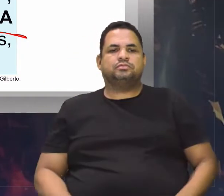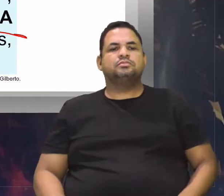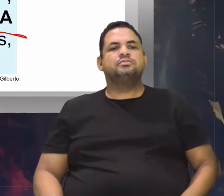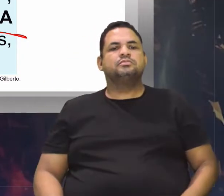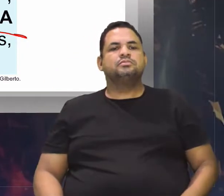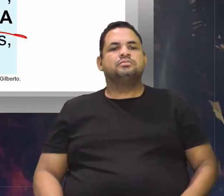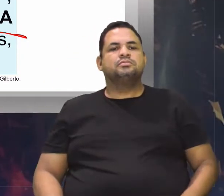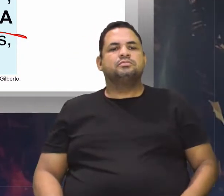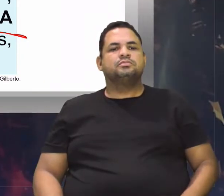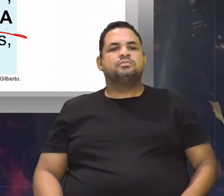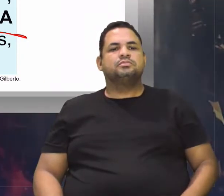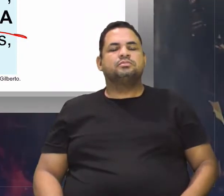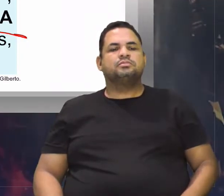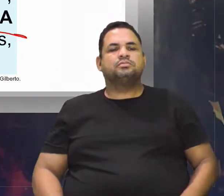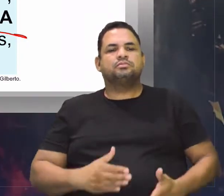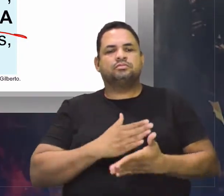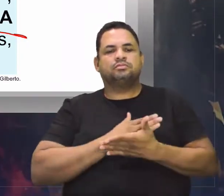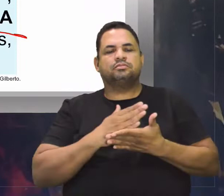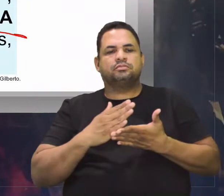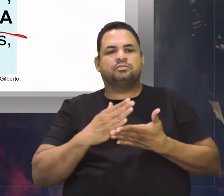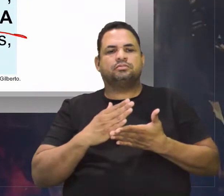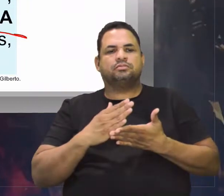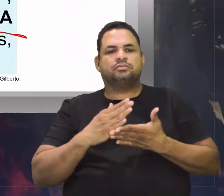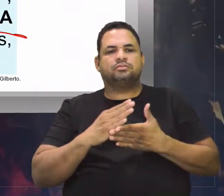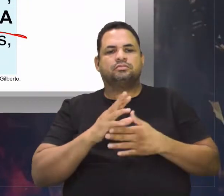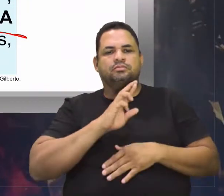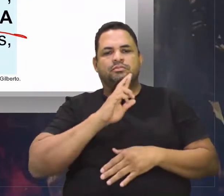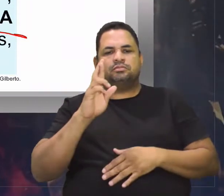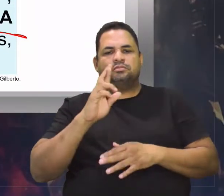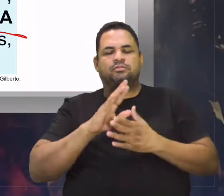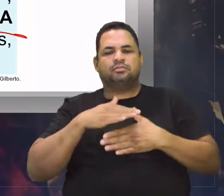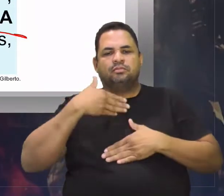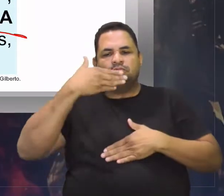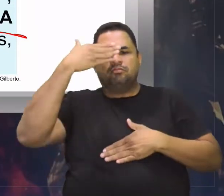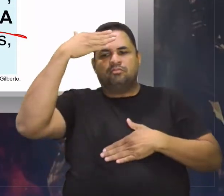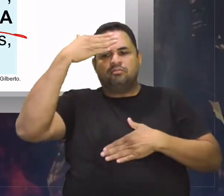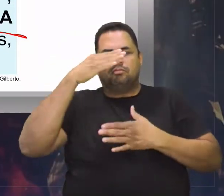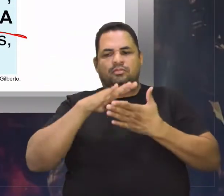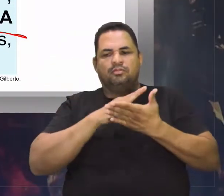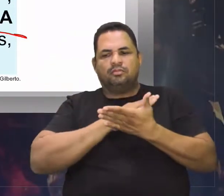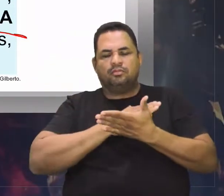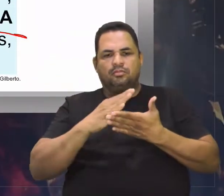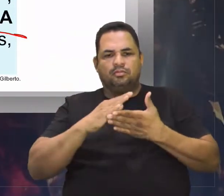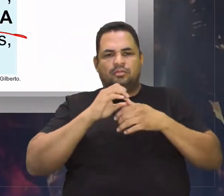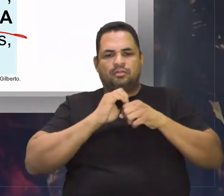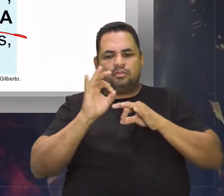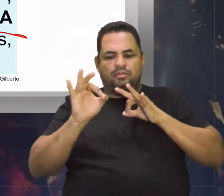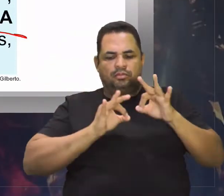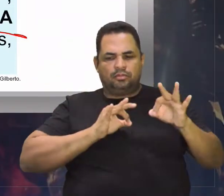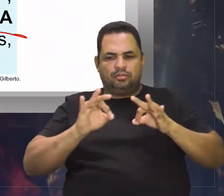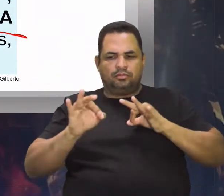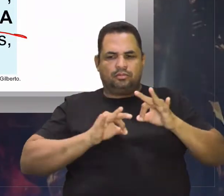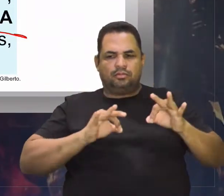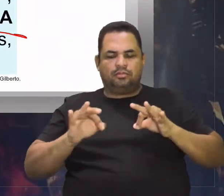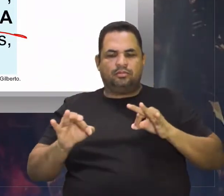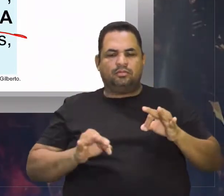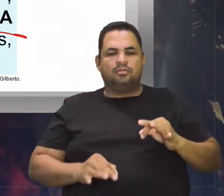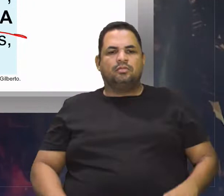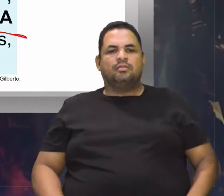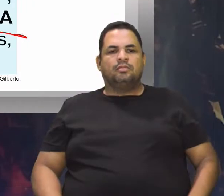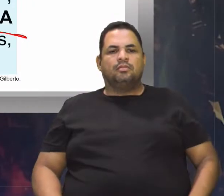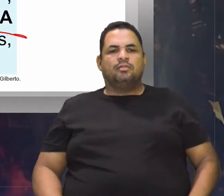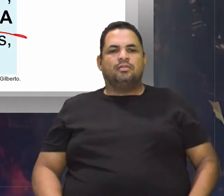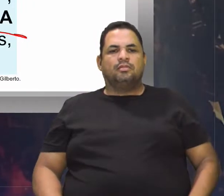E aí, a partir daí, a religião islâmica ela começa a se organizar. Maomé